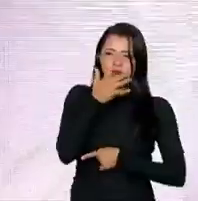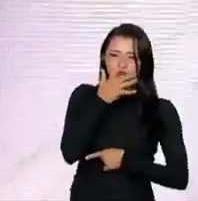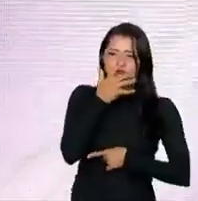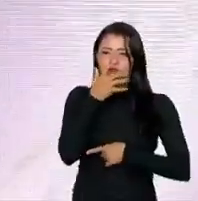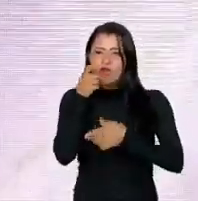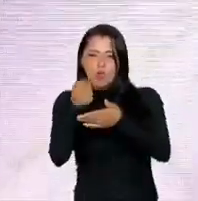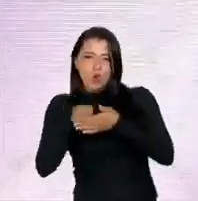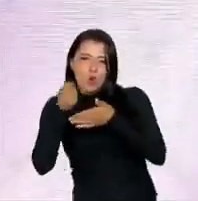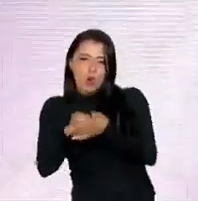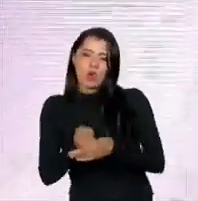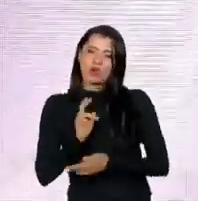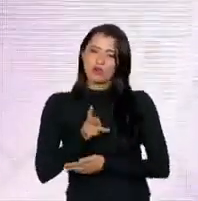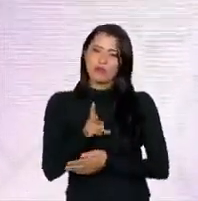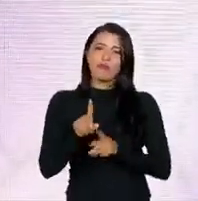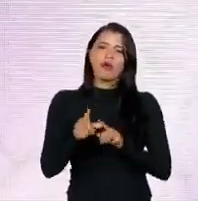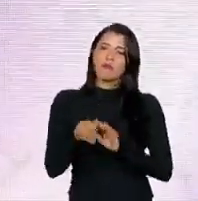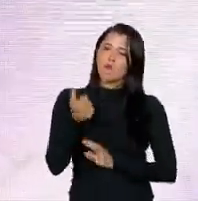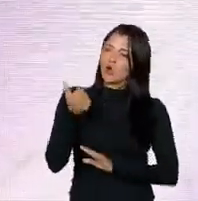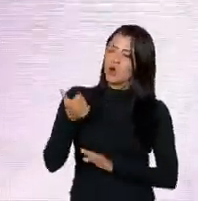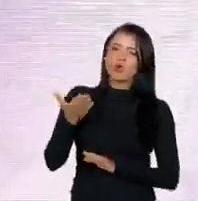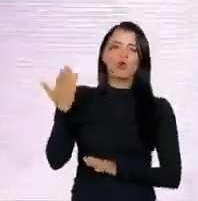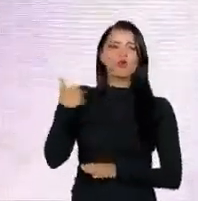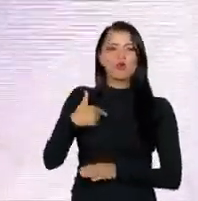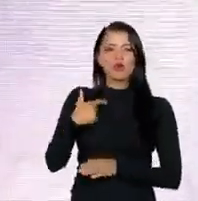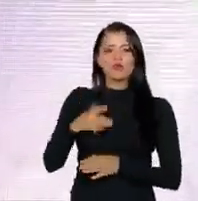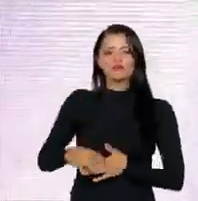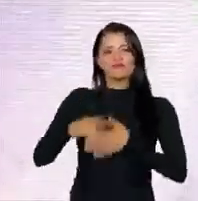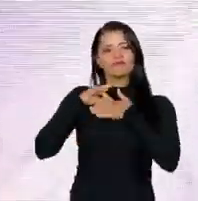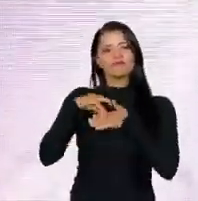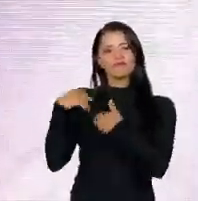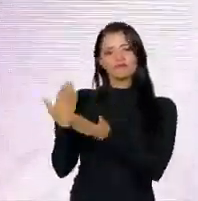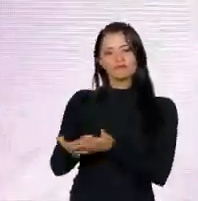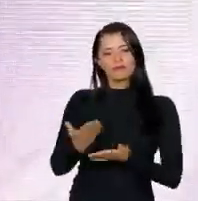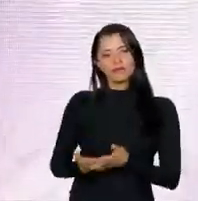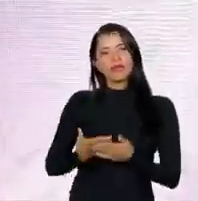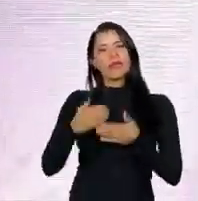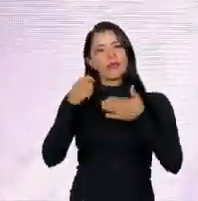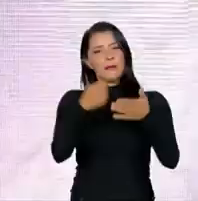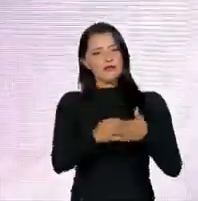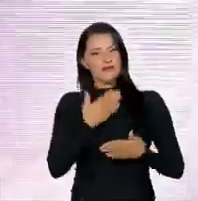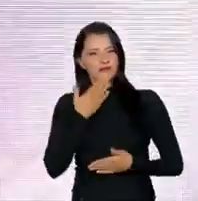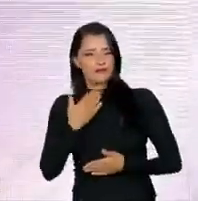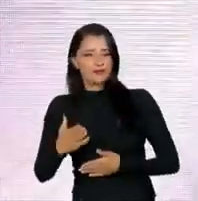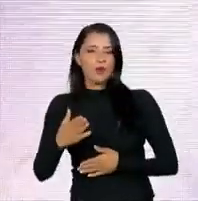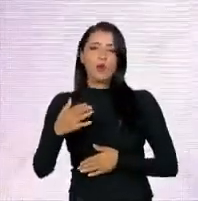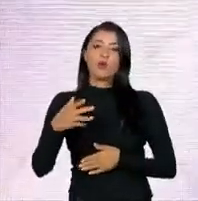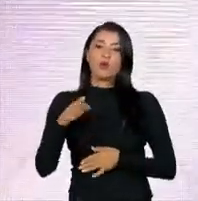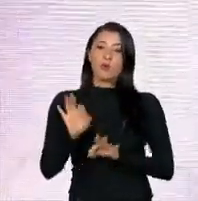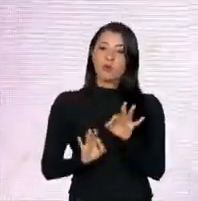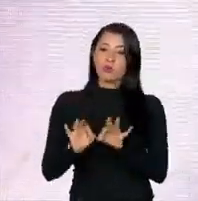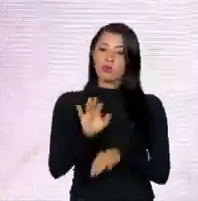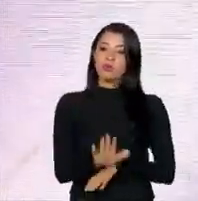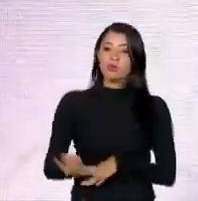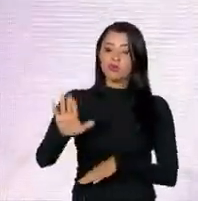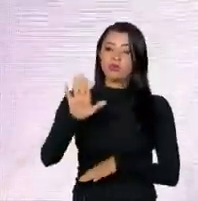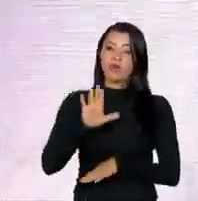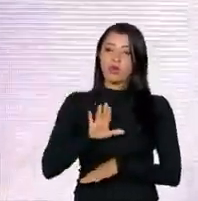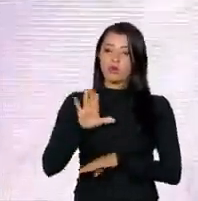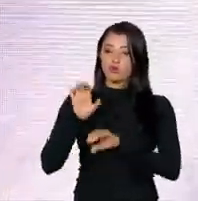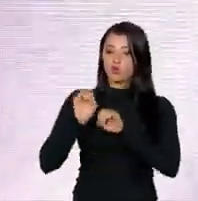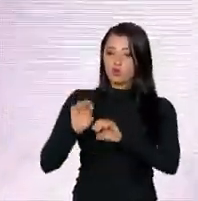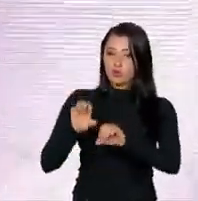pouco tempo eu era uma liderança estudantil, lutando pelo Plano Nacional de Educação, participando